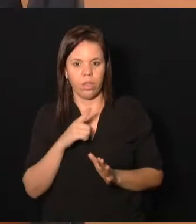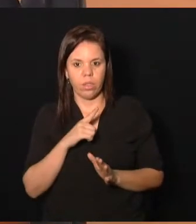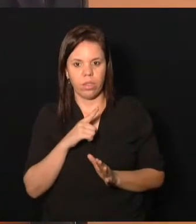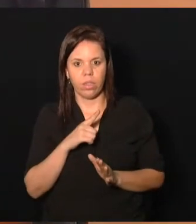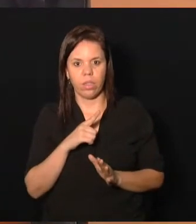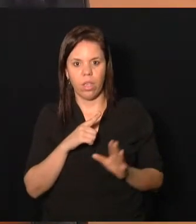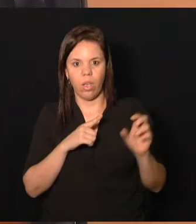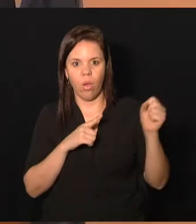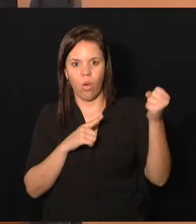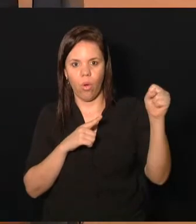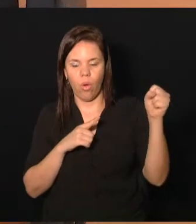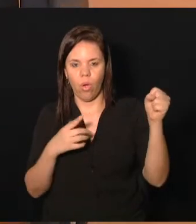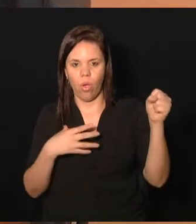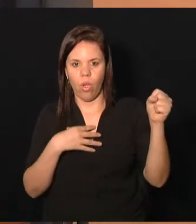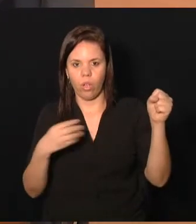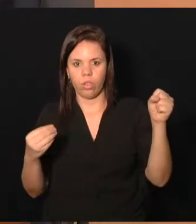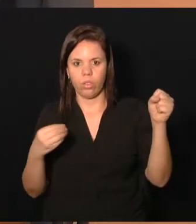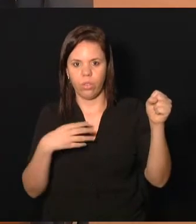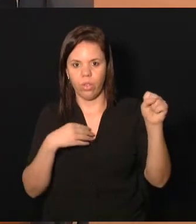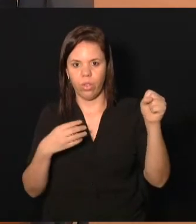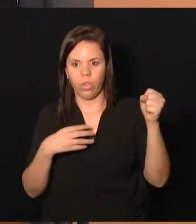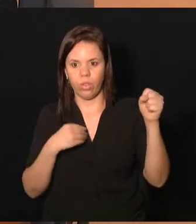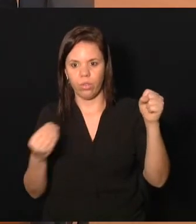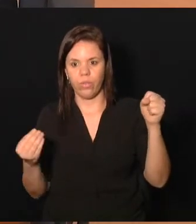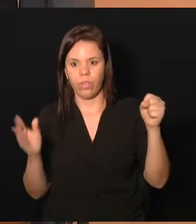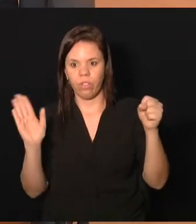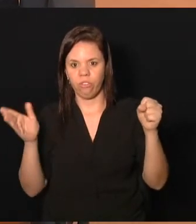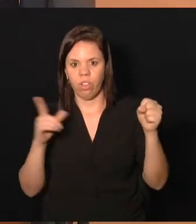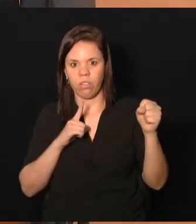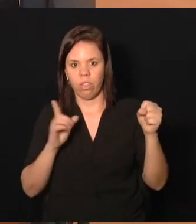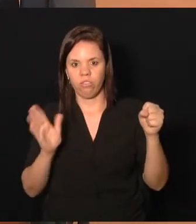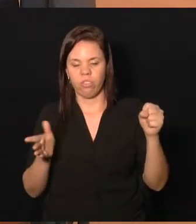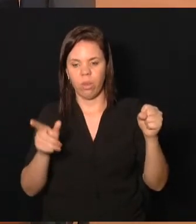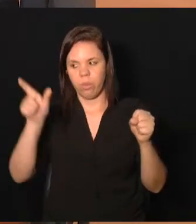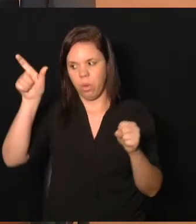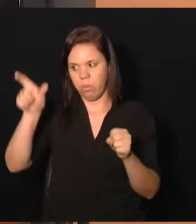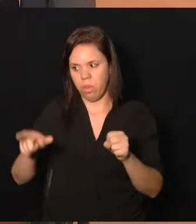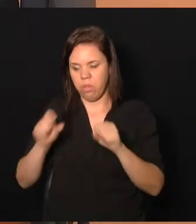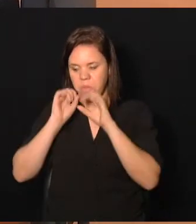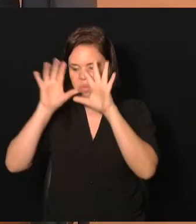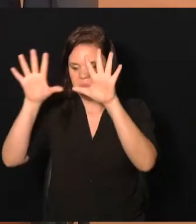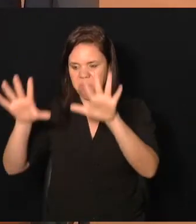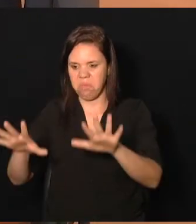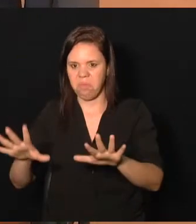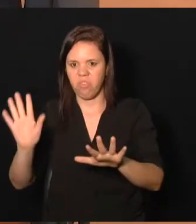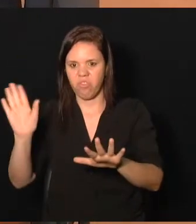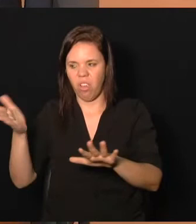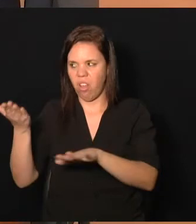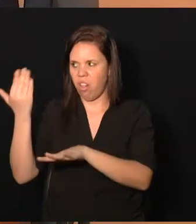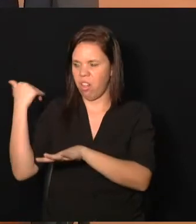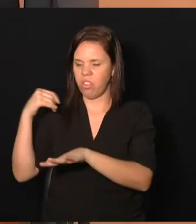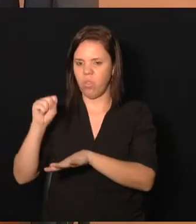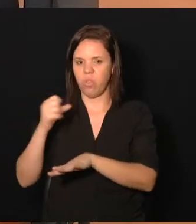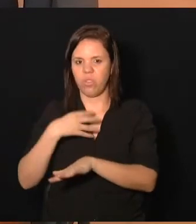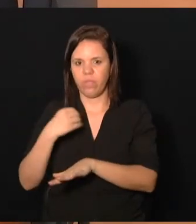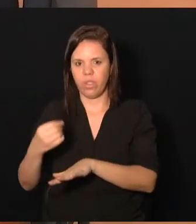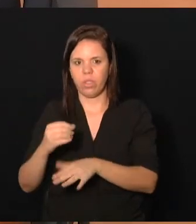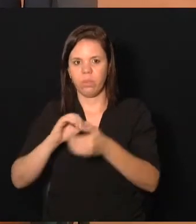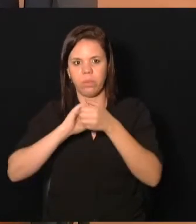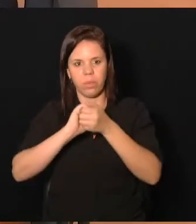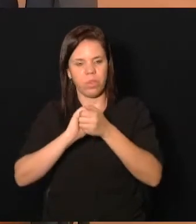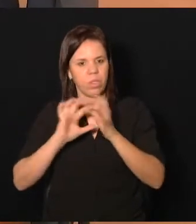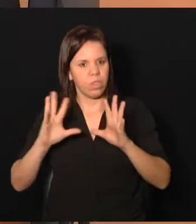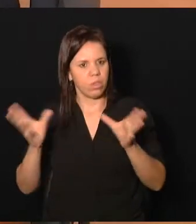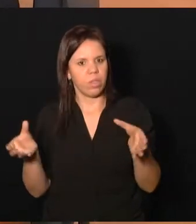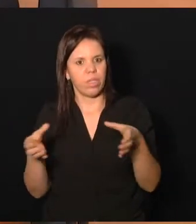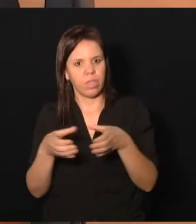8 filhos. 8 filhos, é uma pessoa abençoada. E cumprimentar toda a